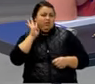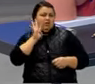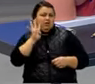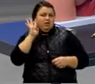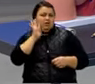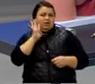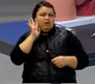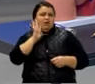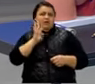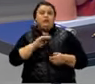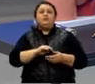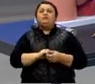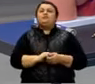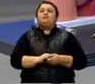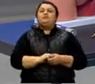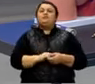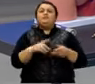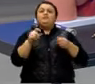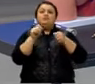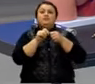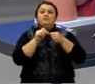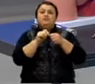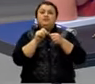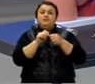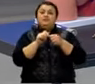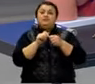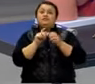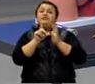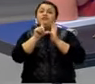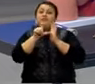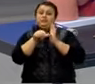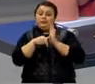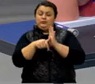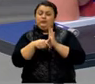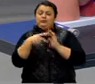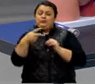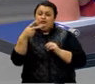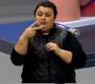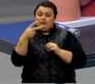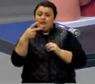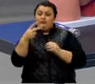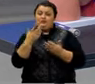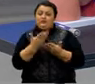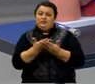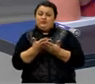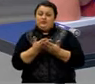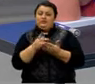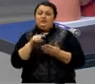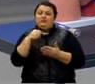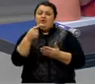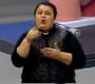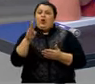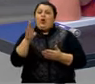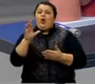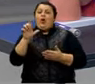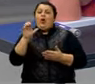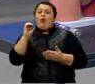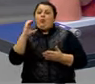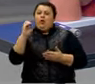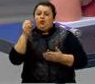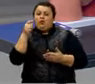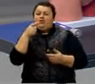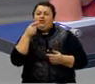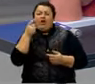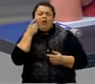legal, que nós vamos estar fazendo aí no segundo bloco, tá? Para deixar vocês com um pouquinho de água na boca e curiosidade para